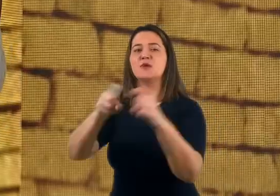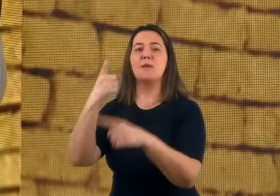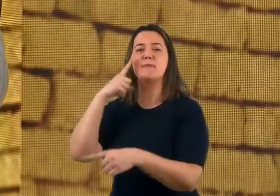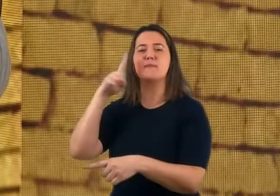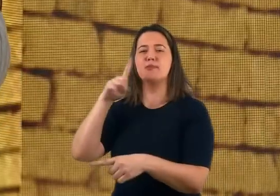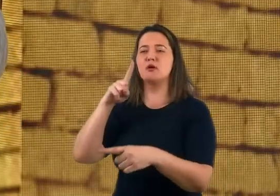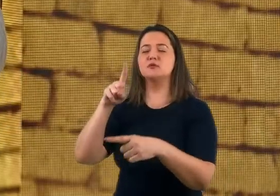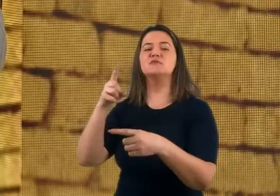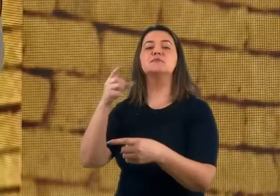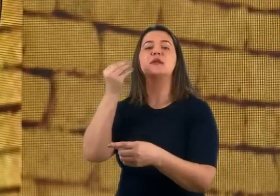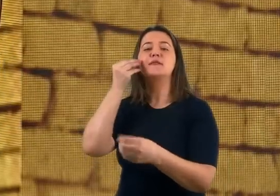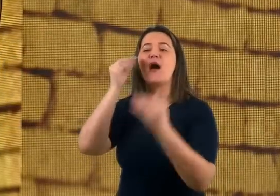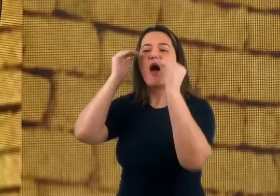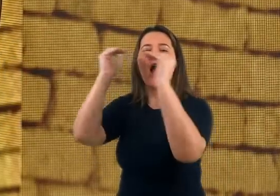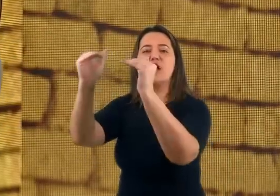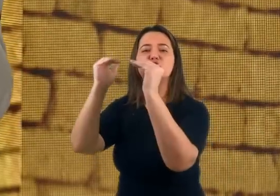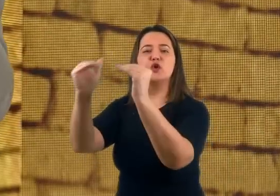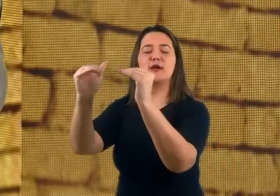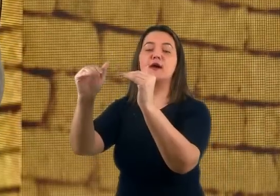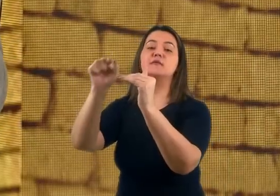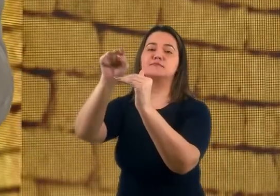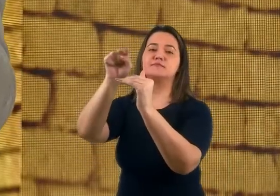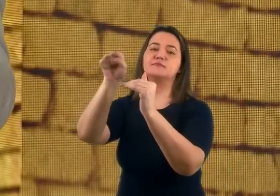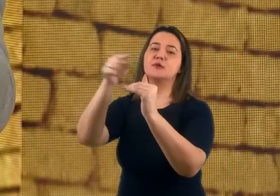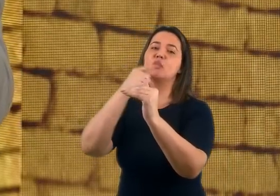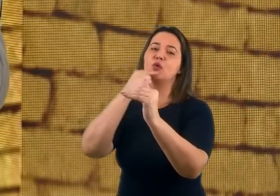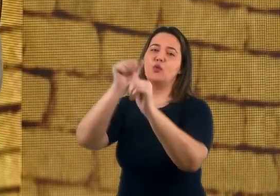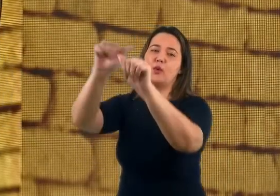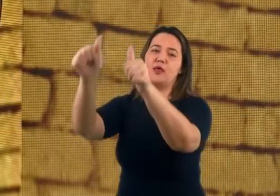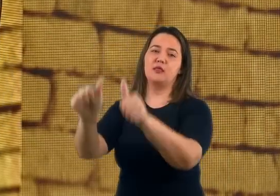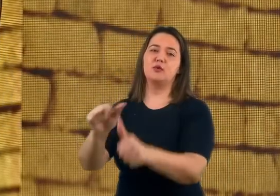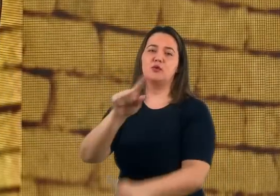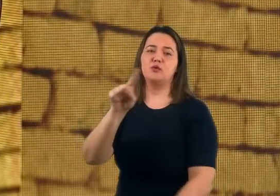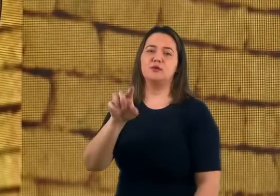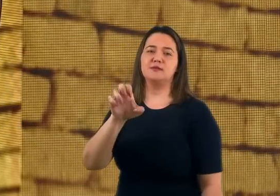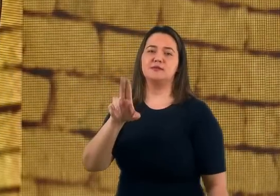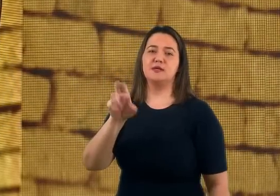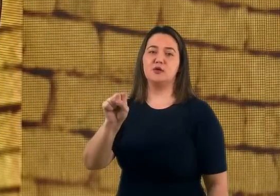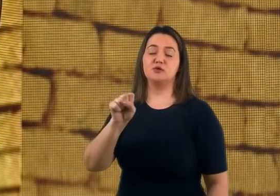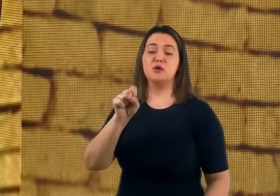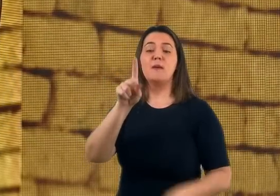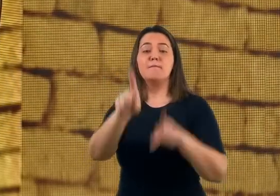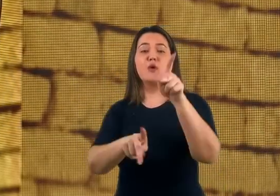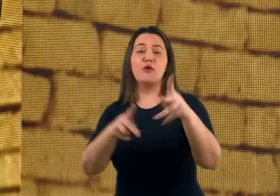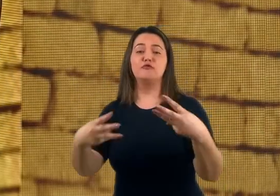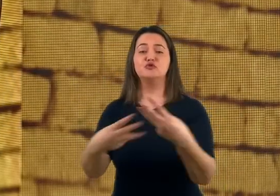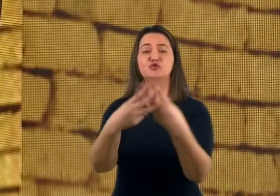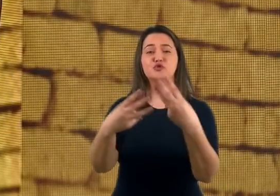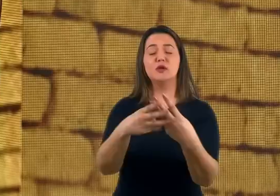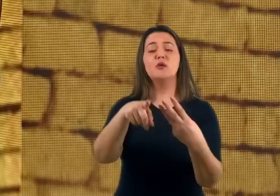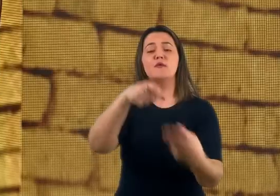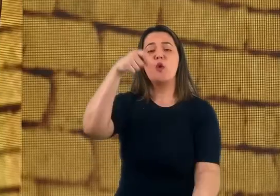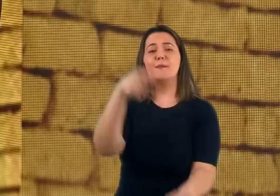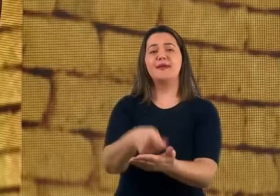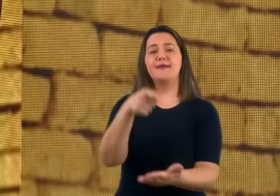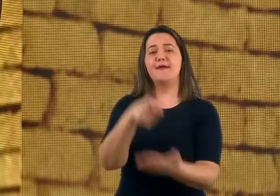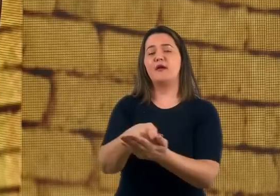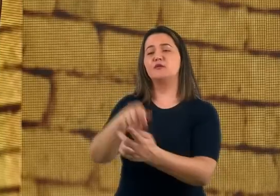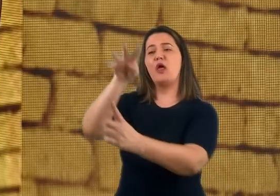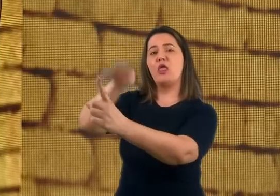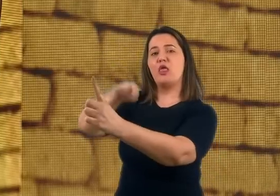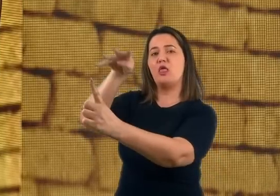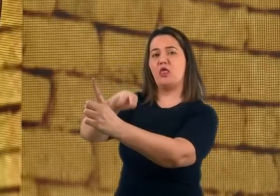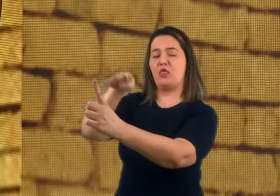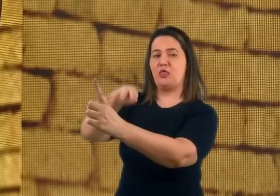para adorar a Zeus, fazendo o povo, de certa forma, abandonar a religião judaica. Logo, num primeiro momento,